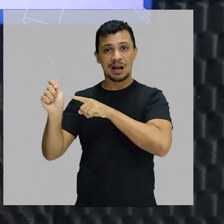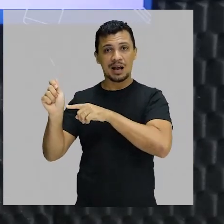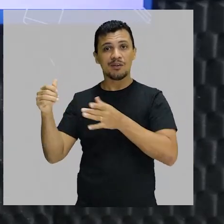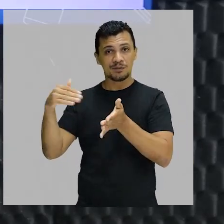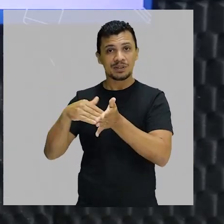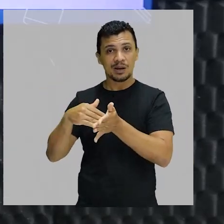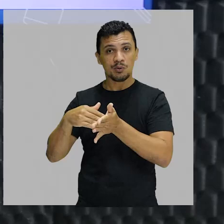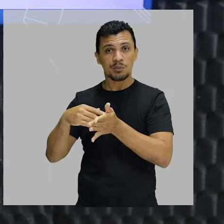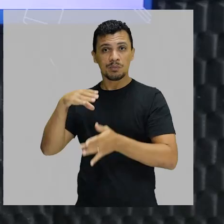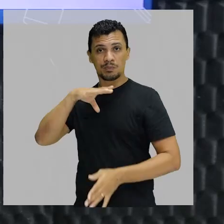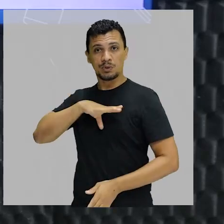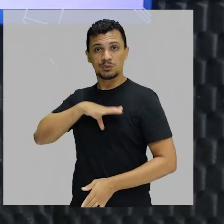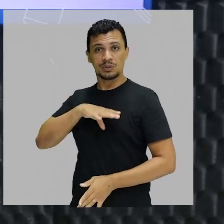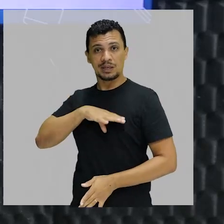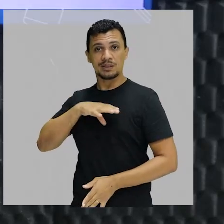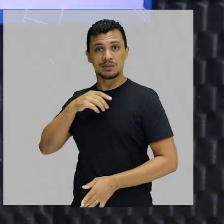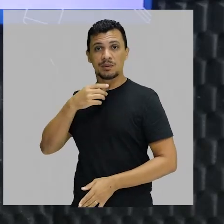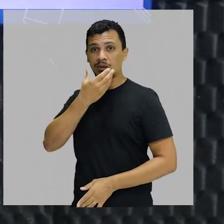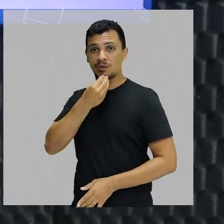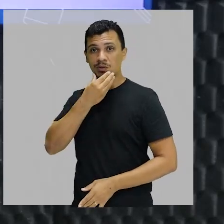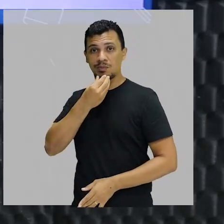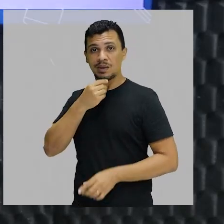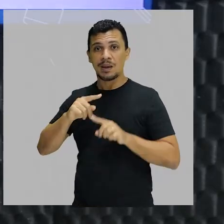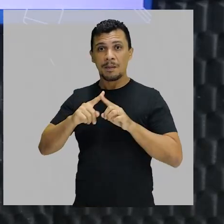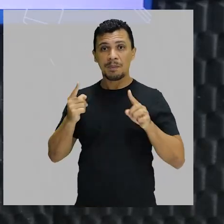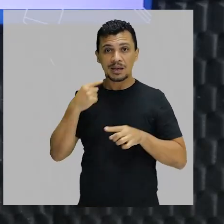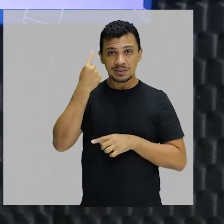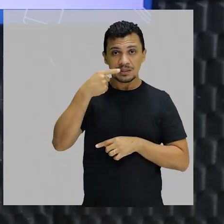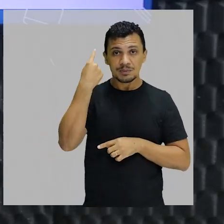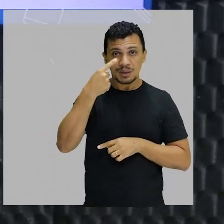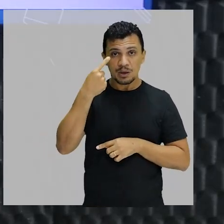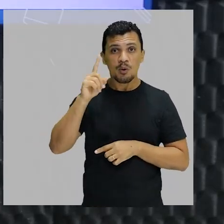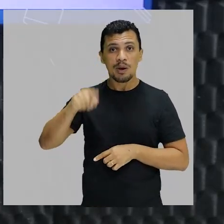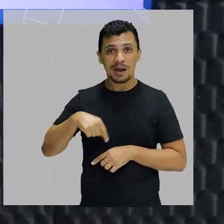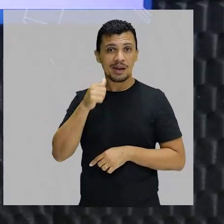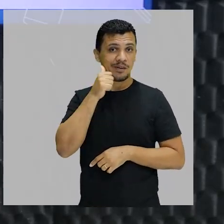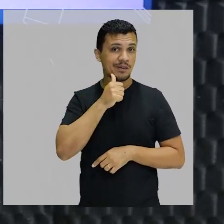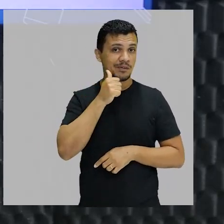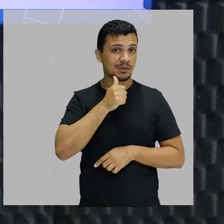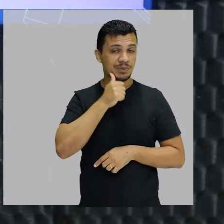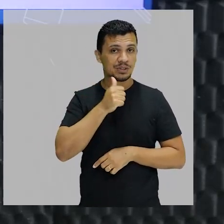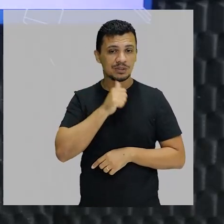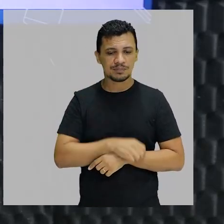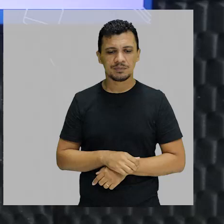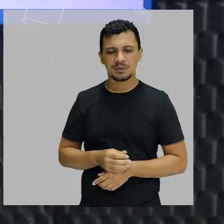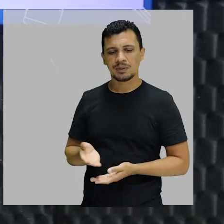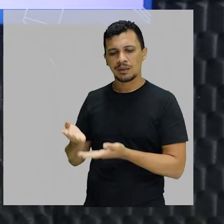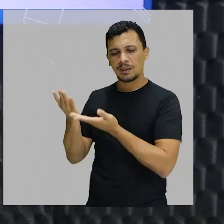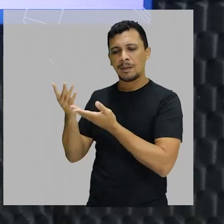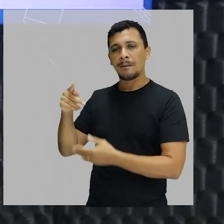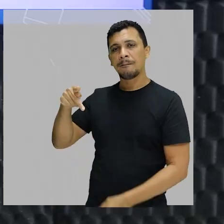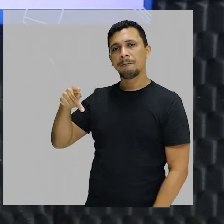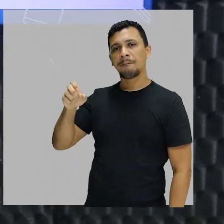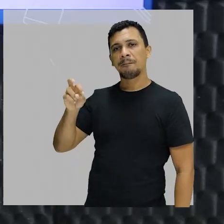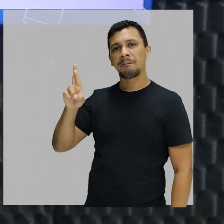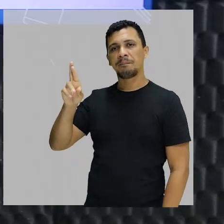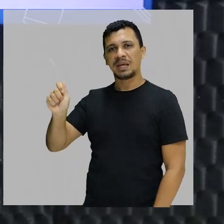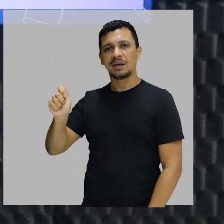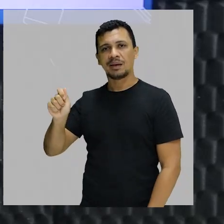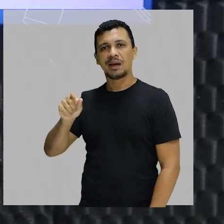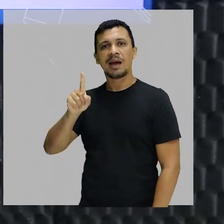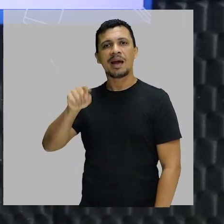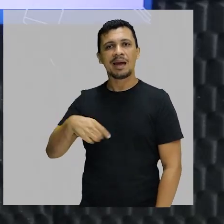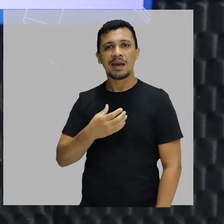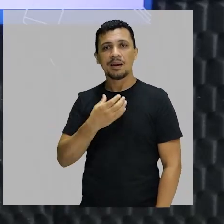que em espanhol serão femininas. Então, eu tenho exemplo aqui. La perra, que é cachorra,